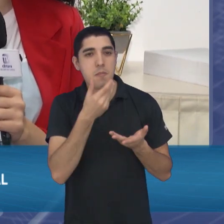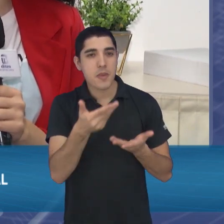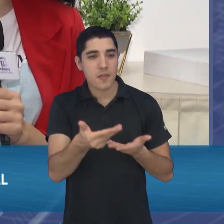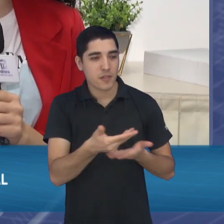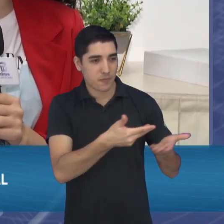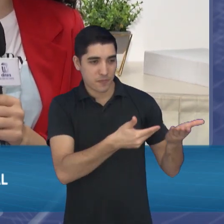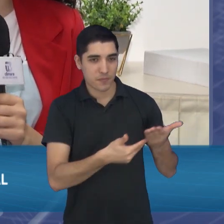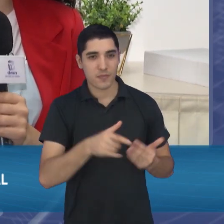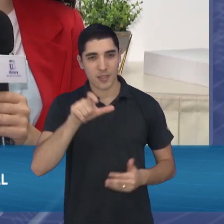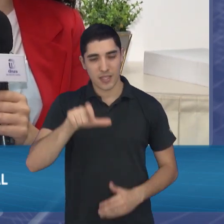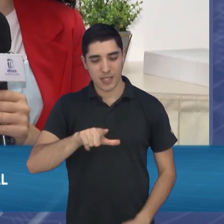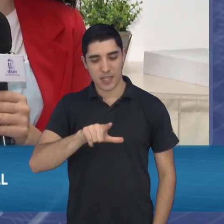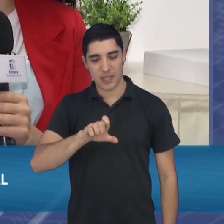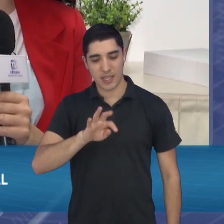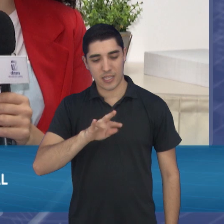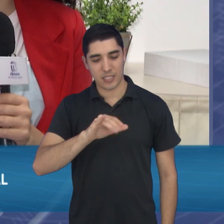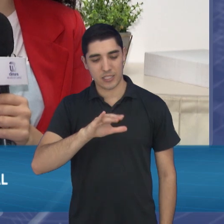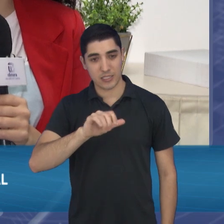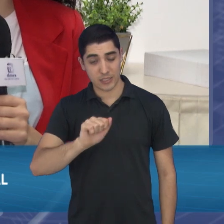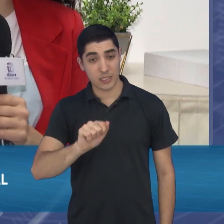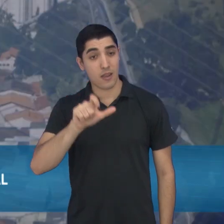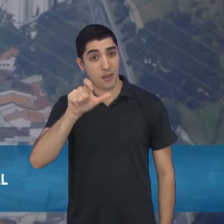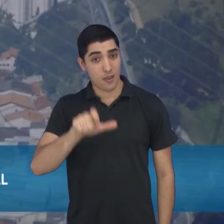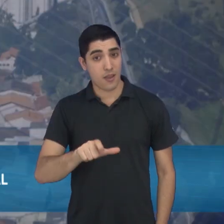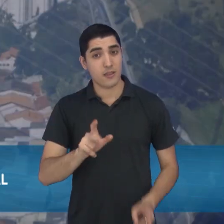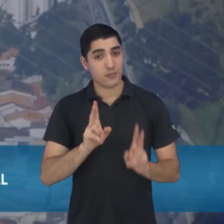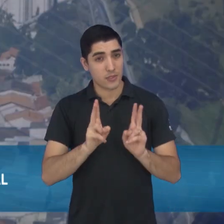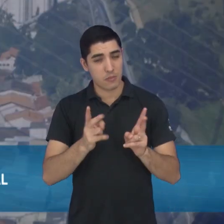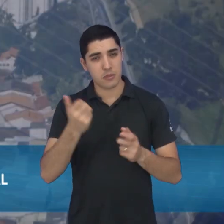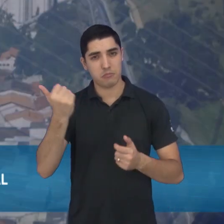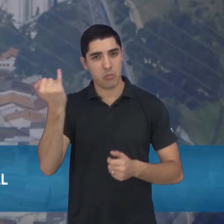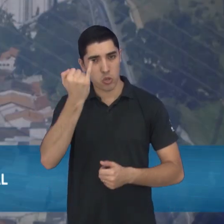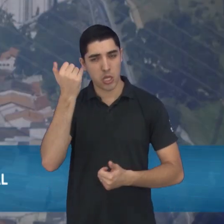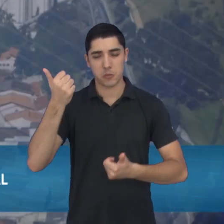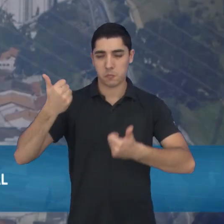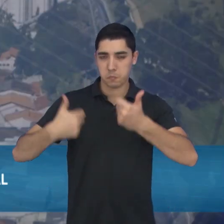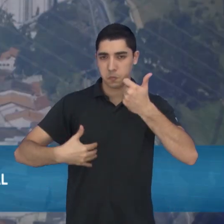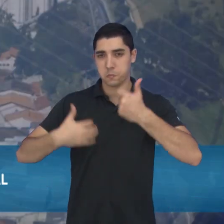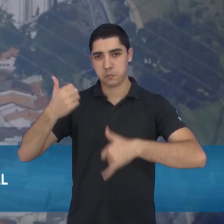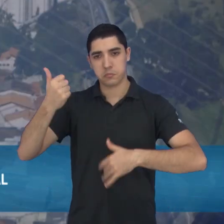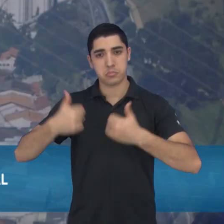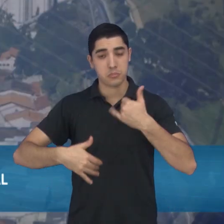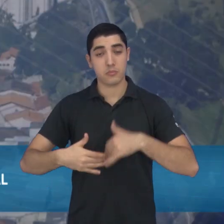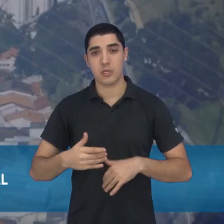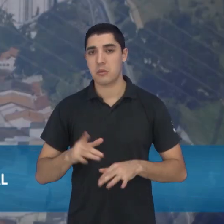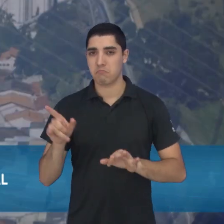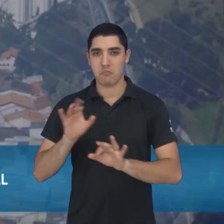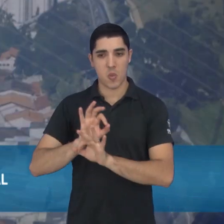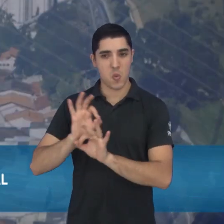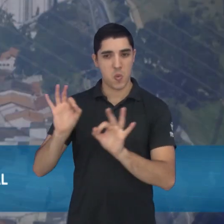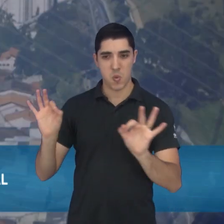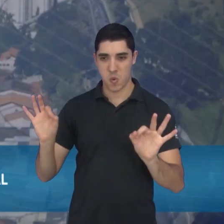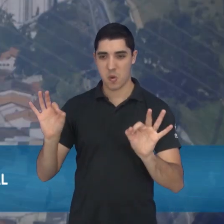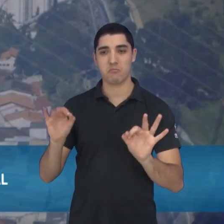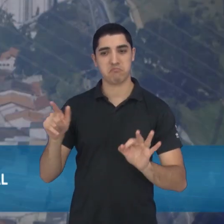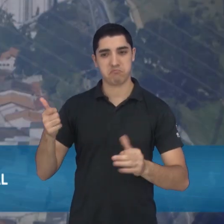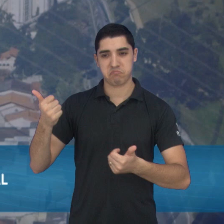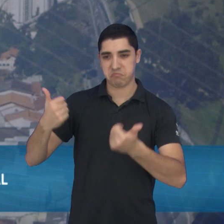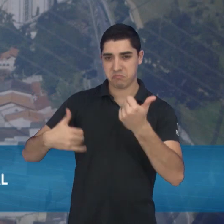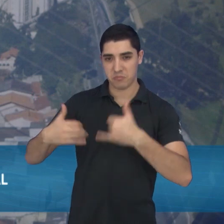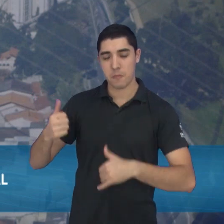A Letícia sempre muito importante nas suas colocações, né? Sempre excelente em tudo que ela